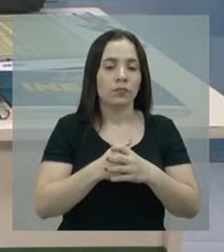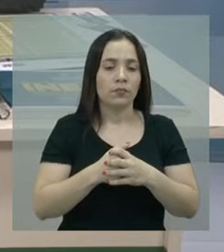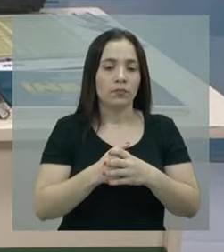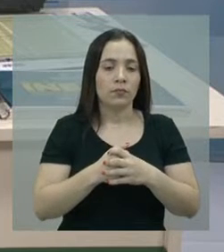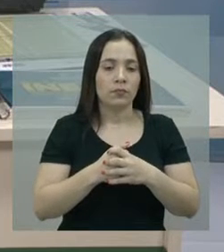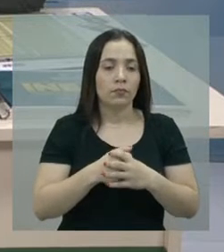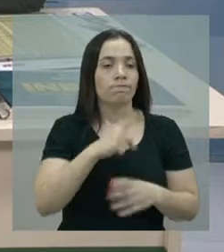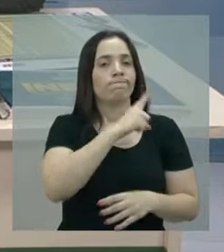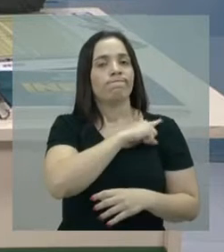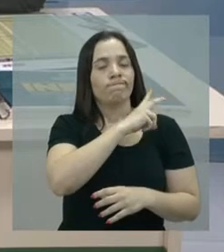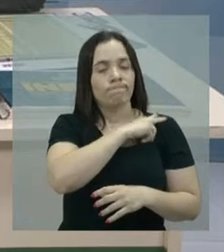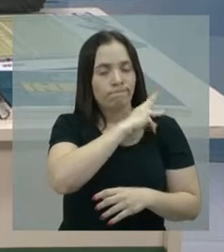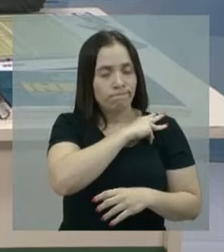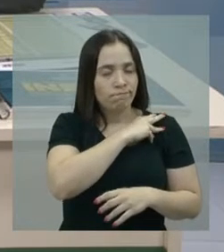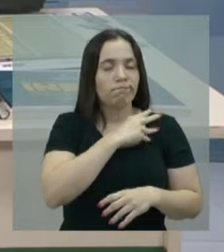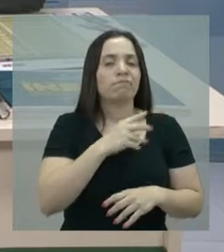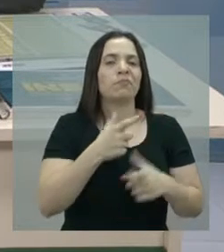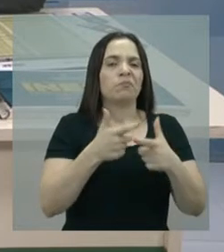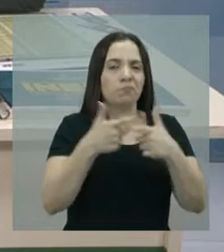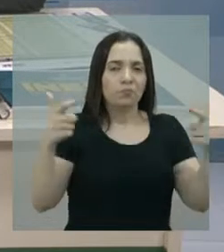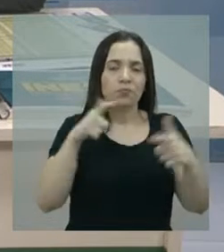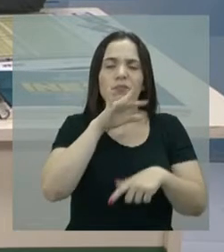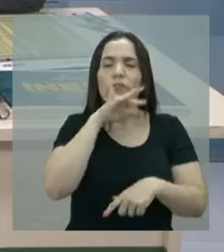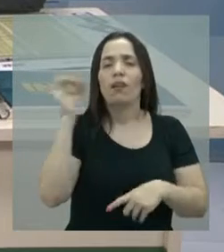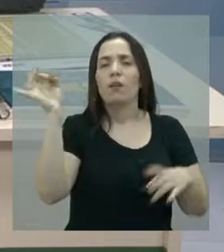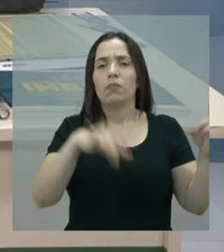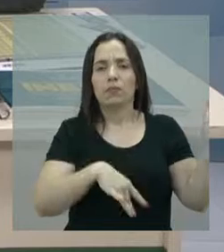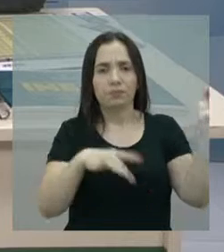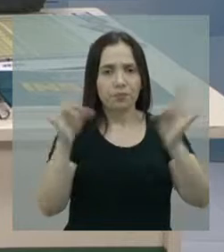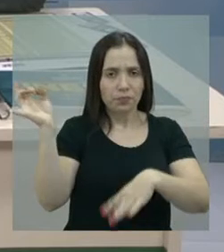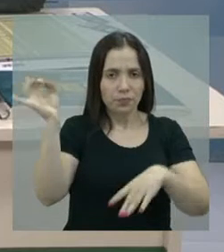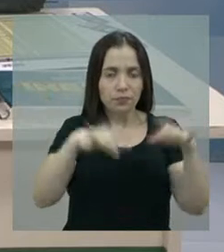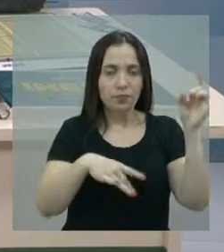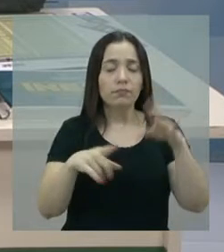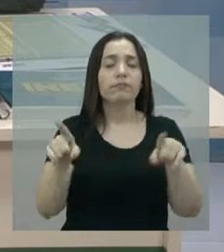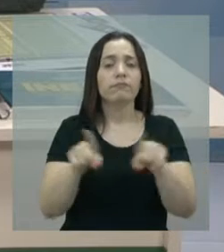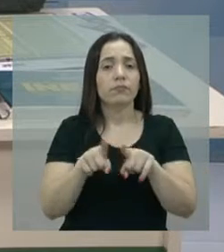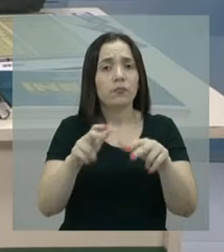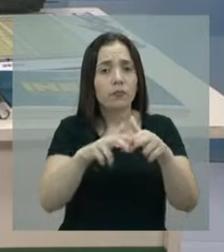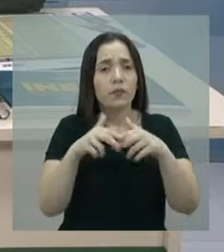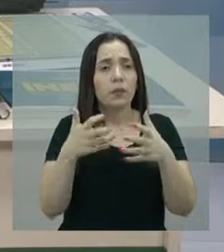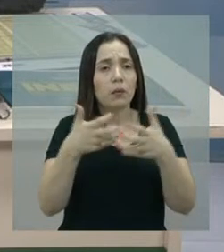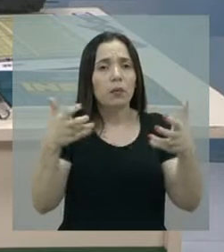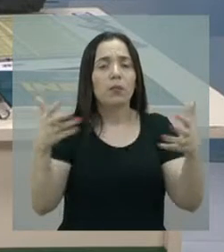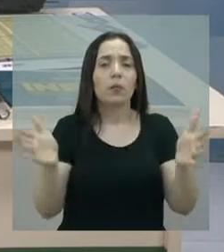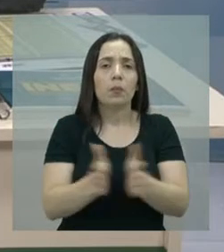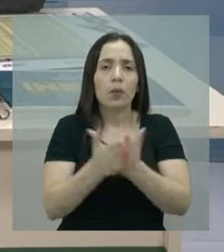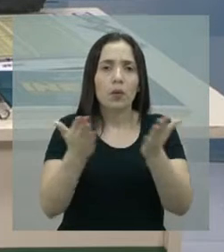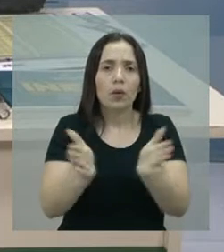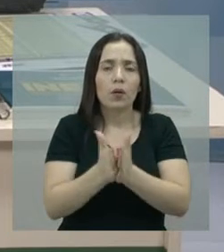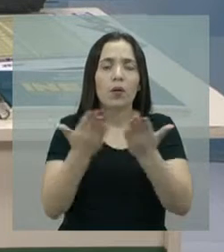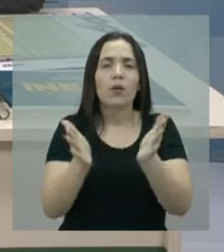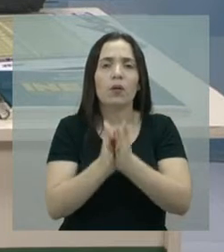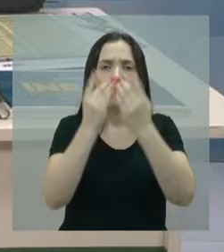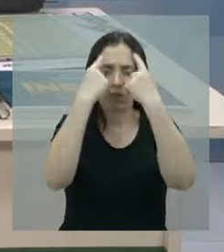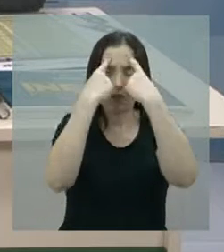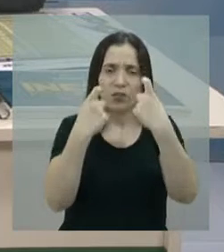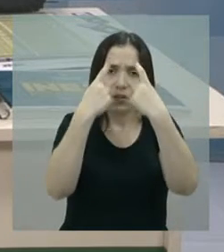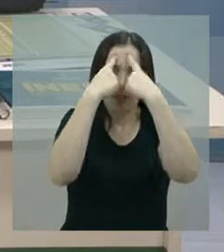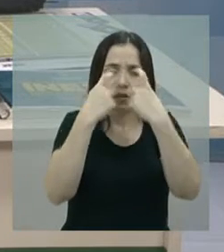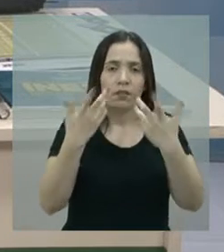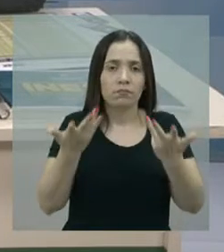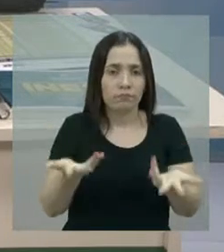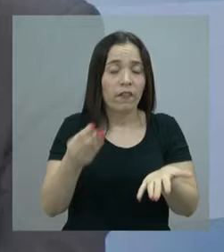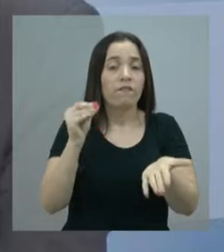coisa terrível, né? Terrível. E isso atinge outra coisa nossa, a pobreza, a miséria e a violência. Sem dúvida nenhuma.